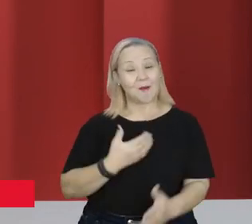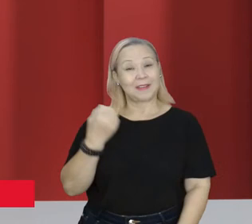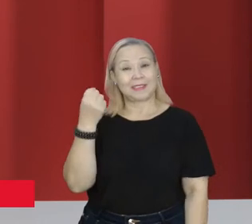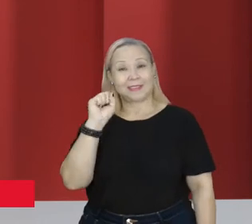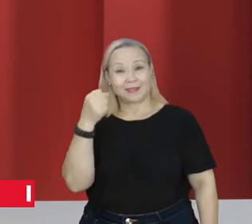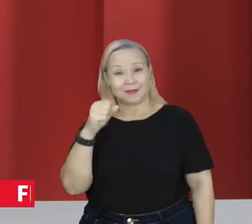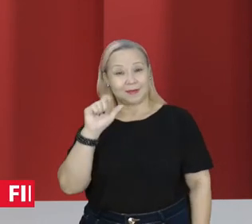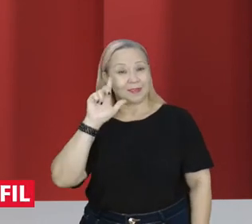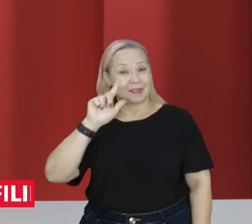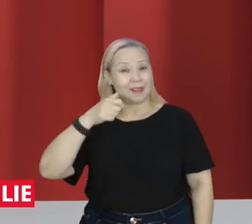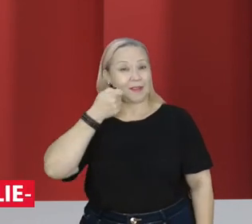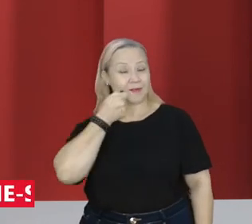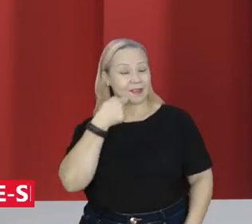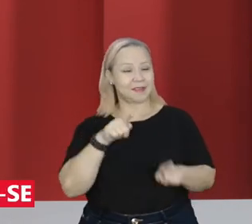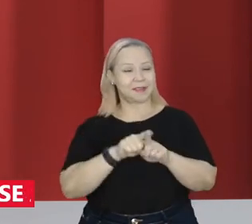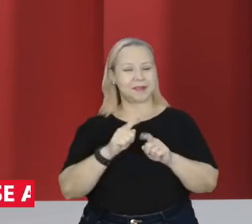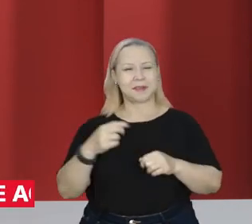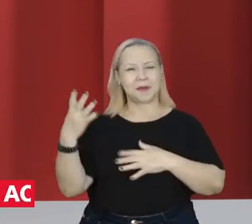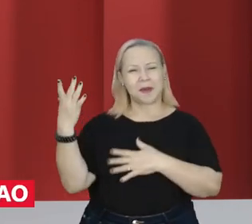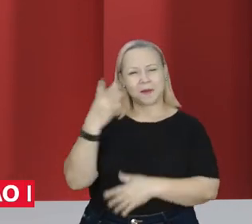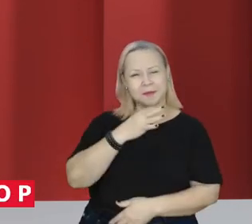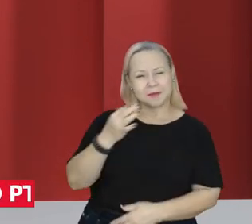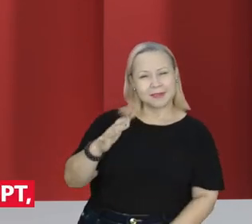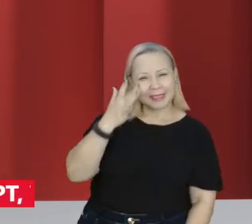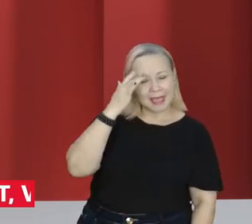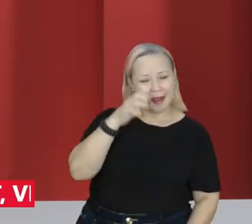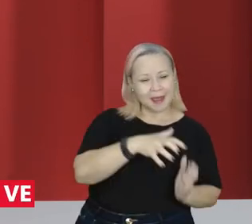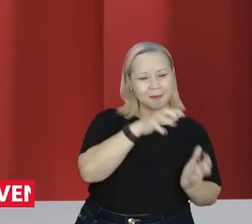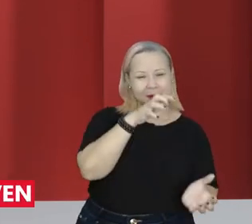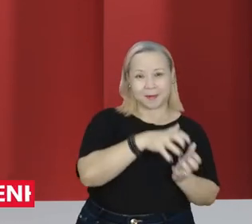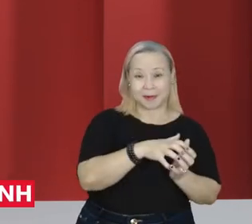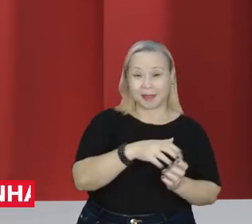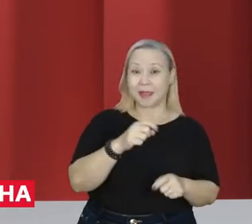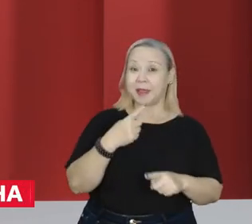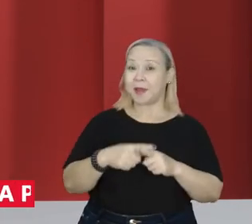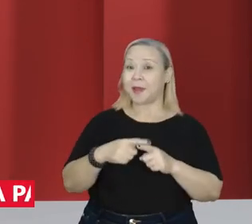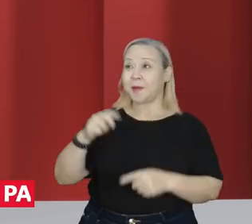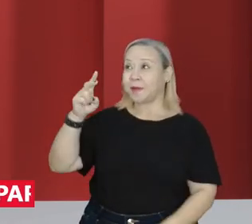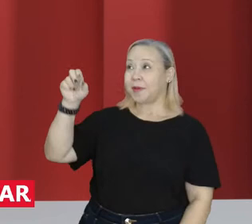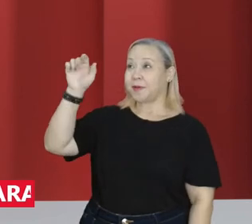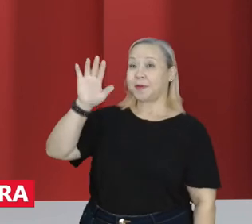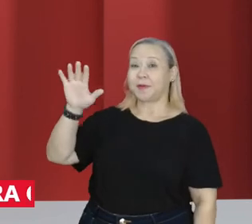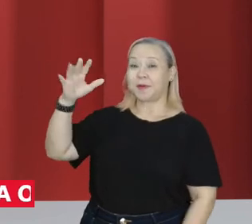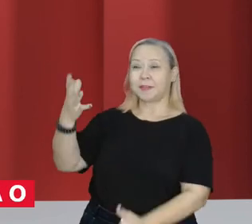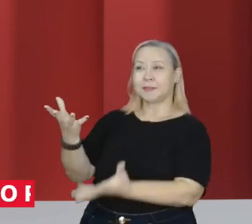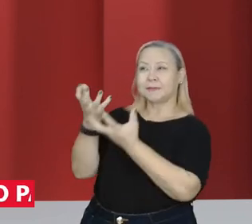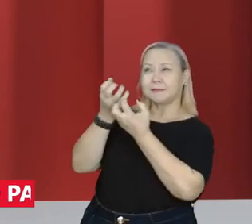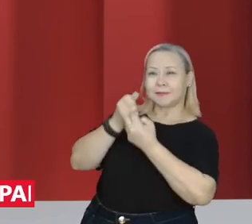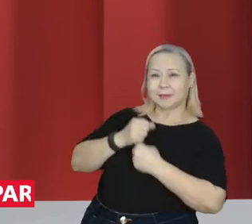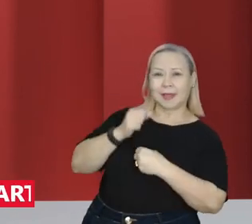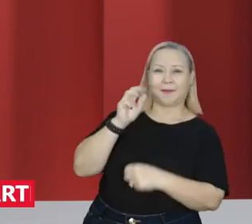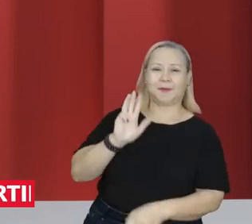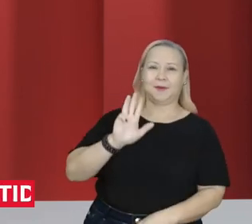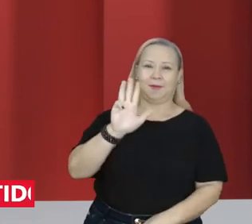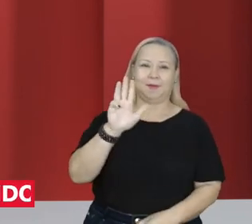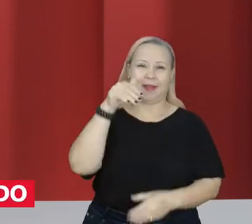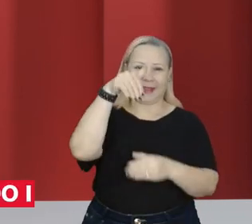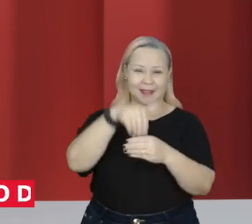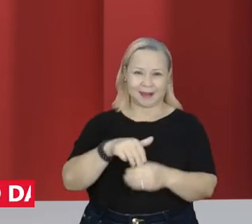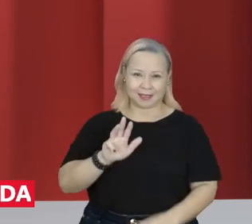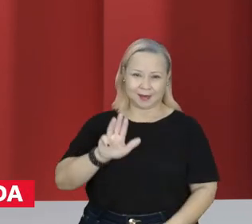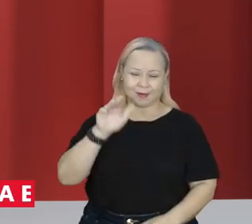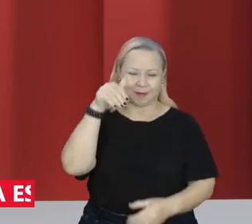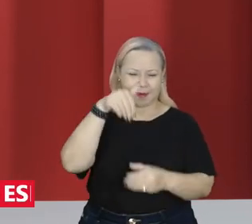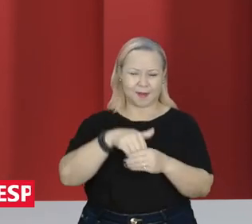os alagoanos vão fazer bonito e amanhã os pernambucanos, porque o Nordeste abraça Lula. O Nordeste elegeu o Lula, teve uma